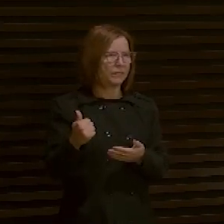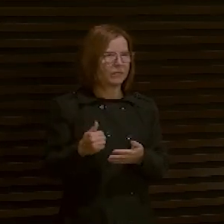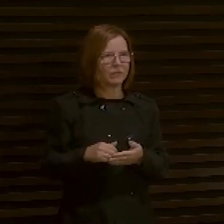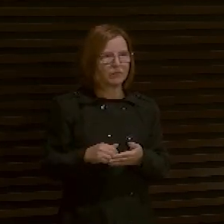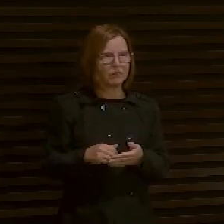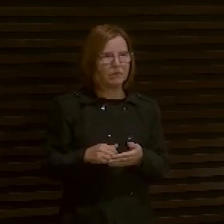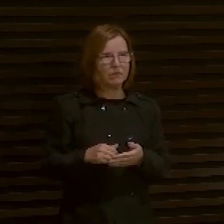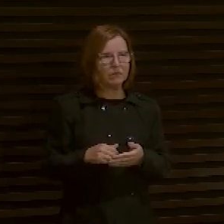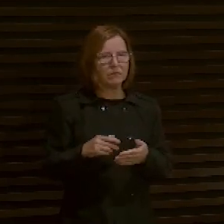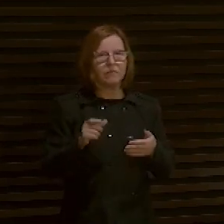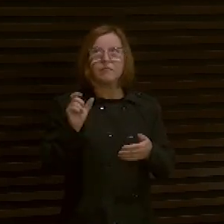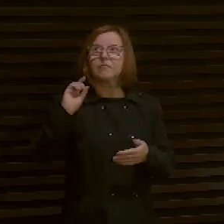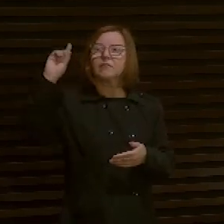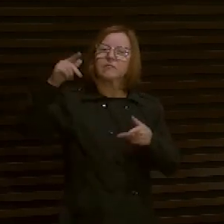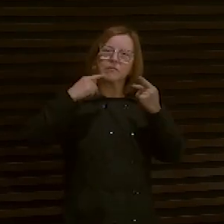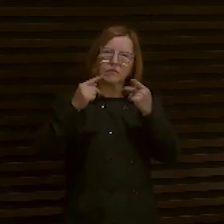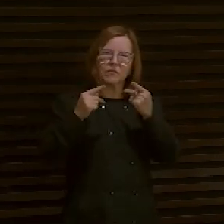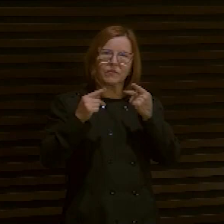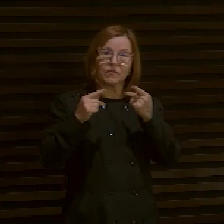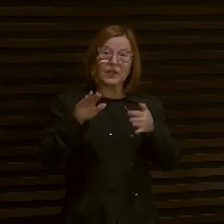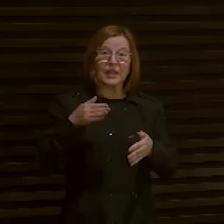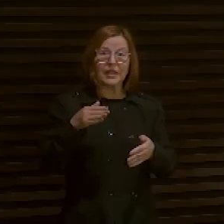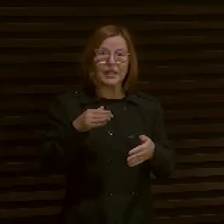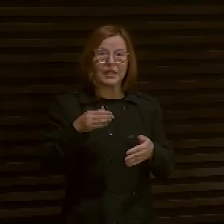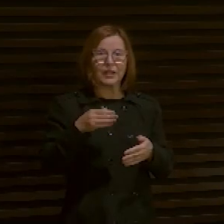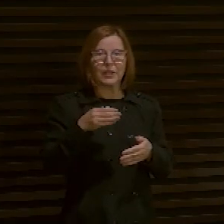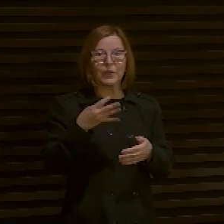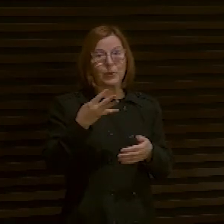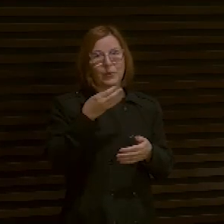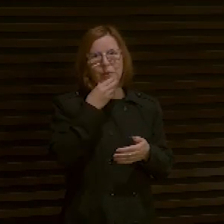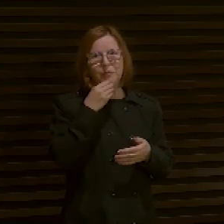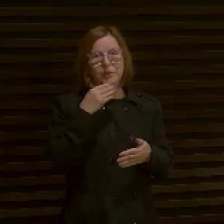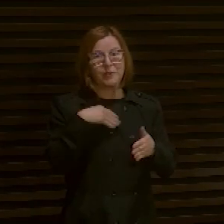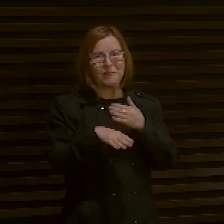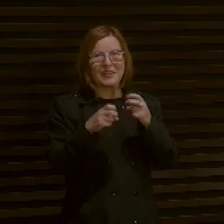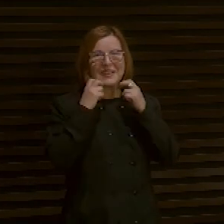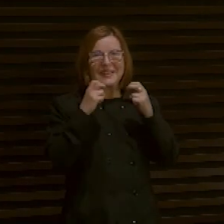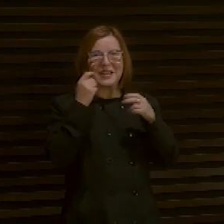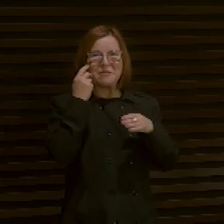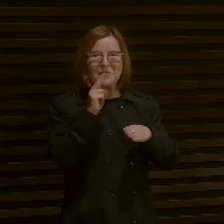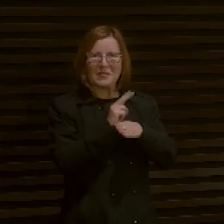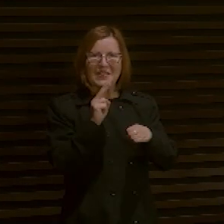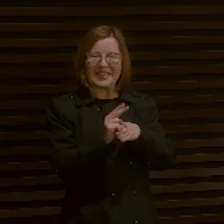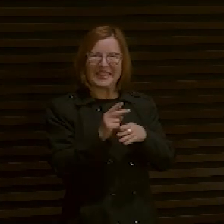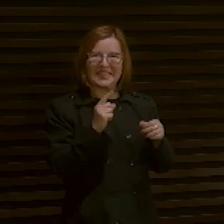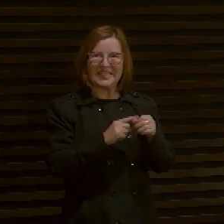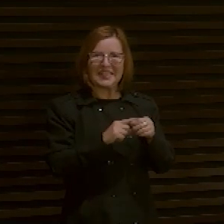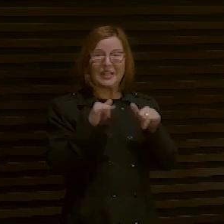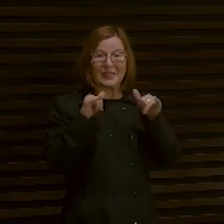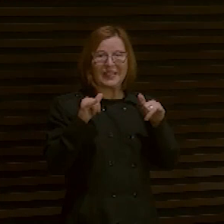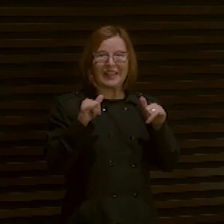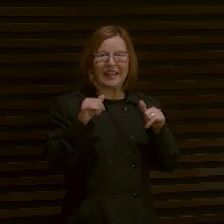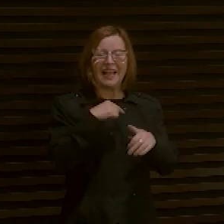a palavra diz assim: assim eles foram e gritaram para os porteiros da cidade, anunciando o seguinte: